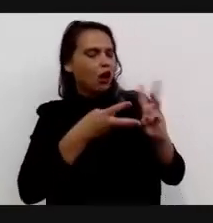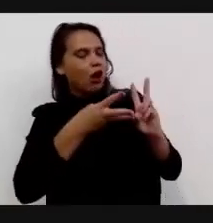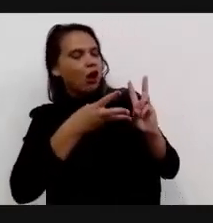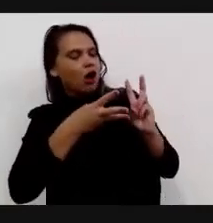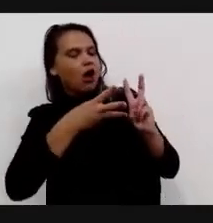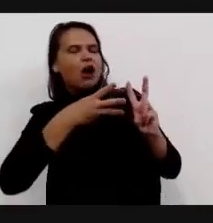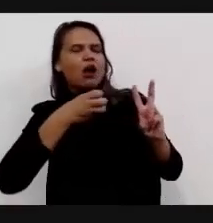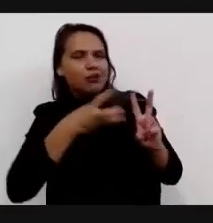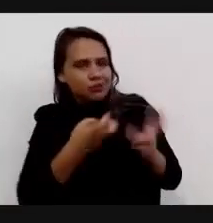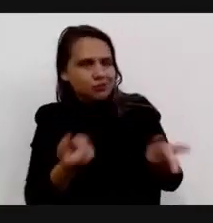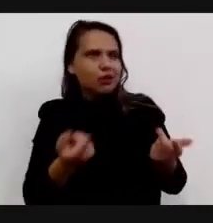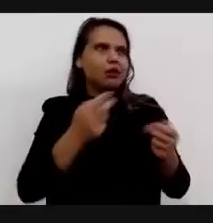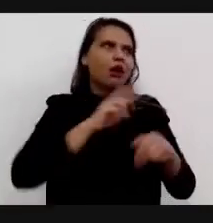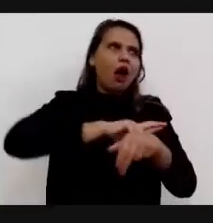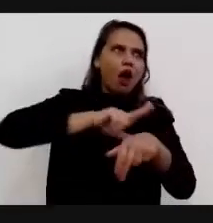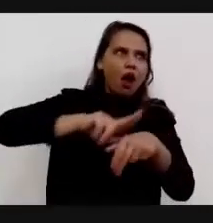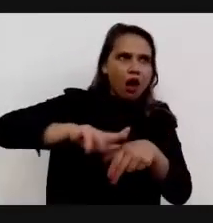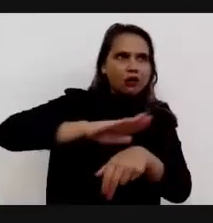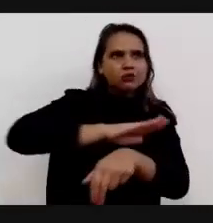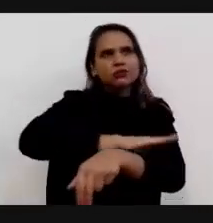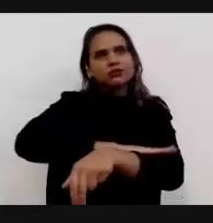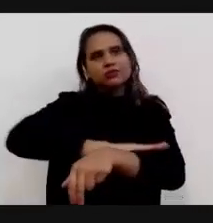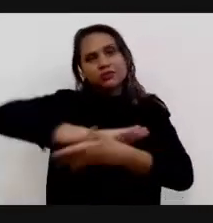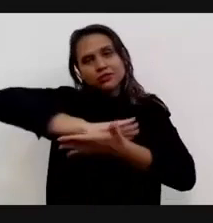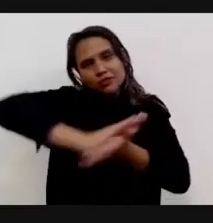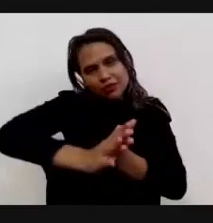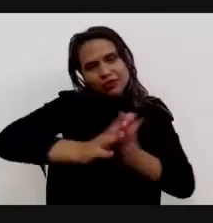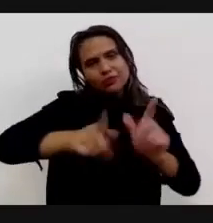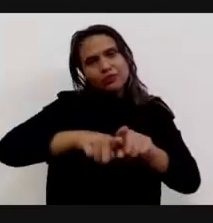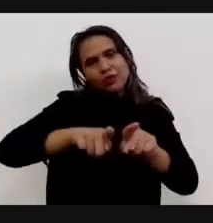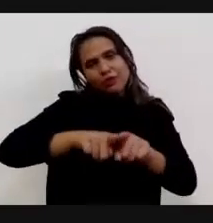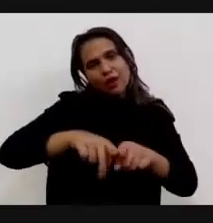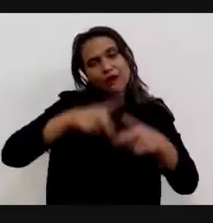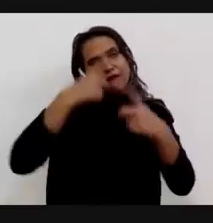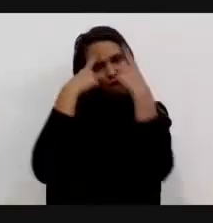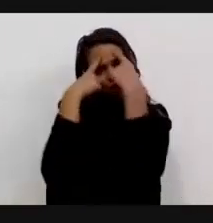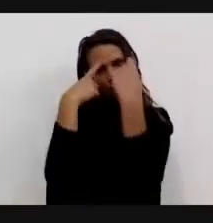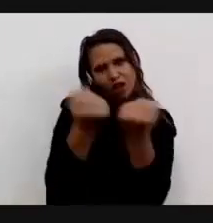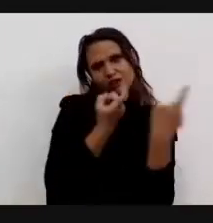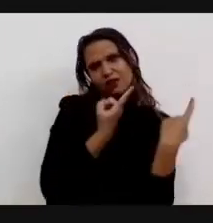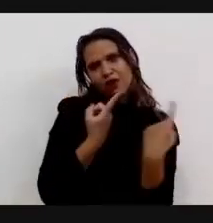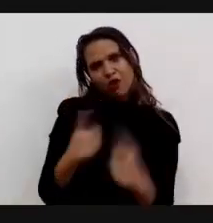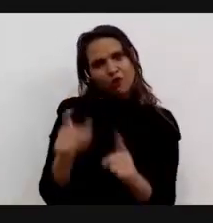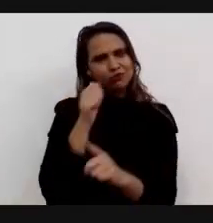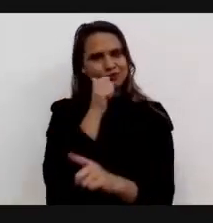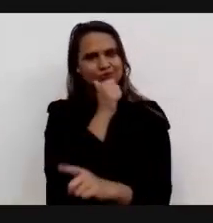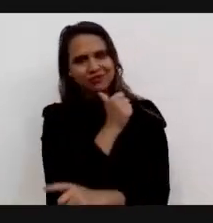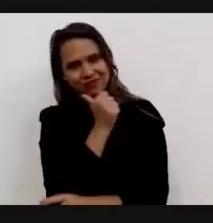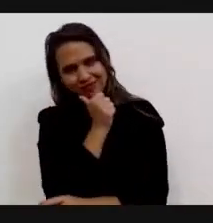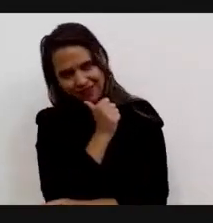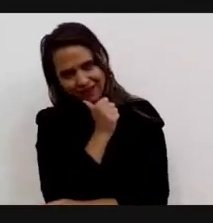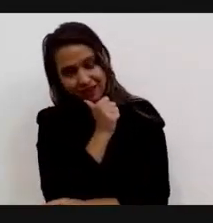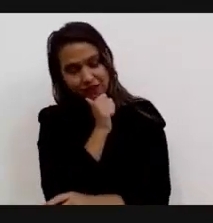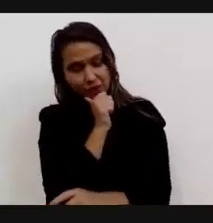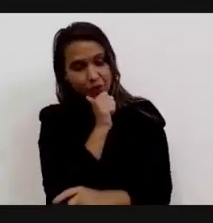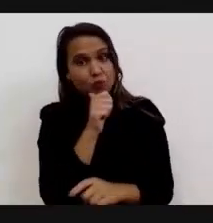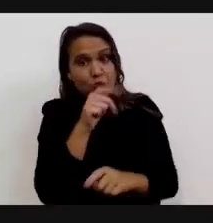racismo, de violência da mulher, LGBT, e todas as temáticas que são direcionadas a um público